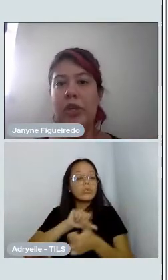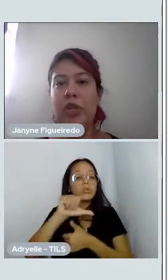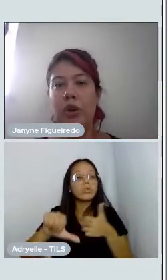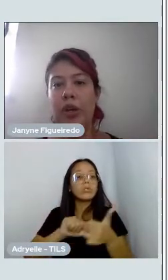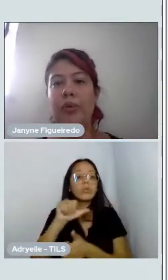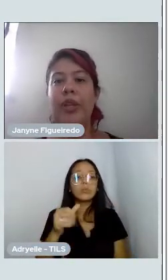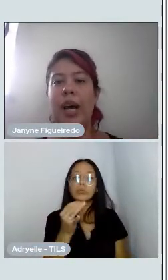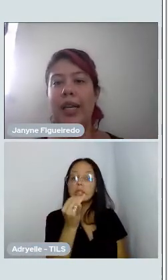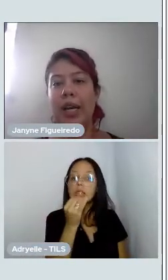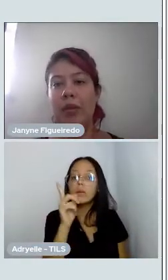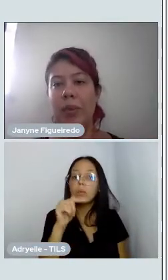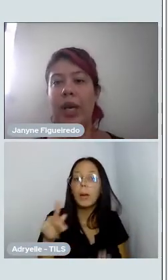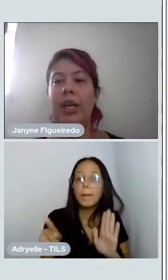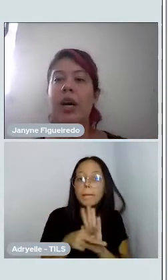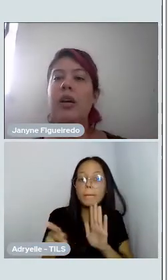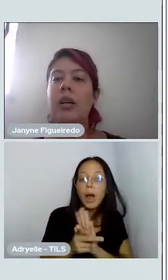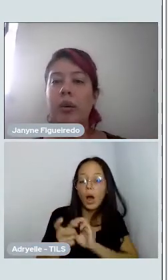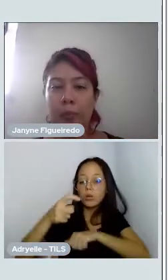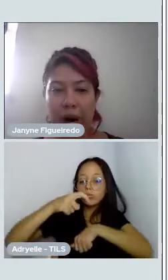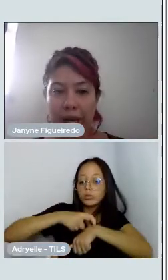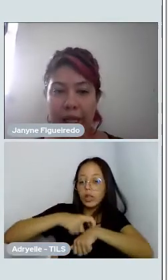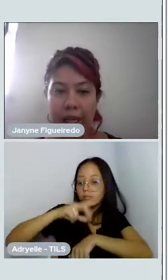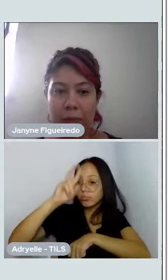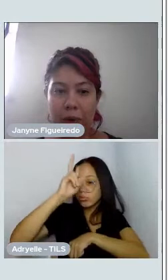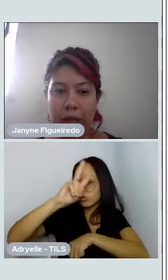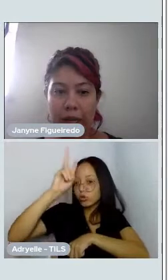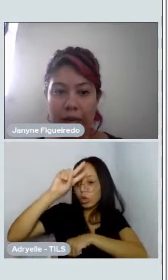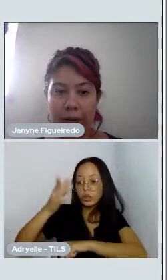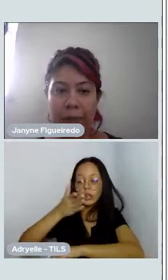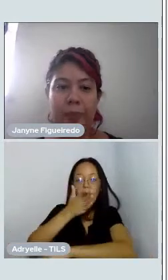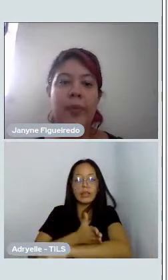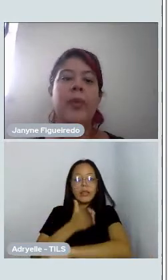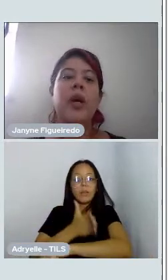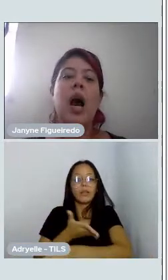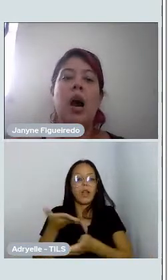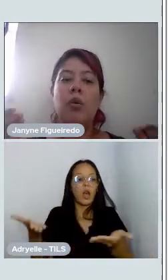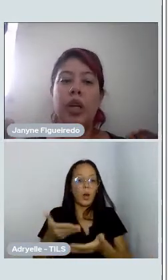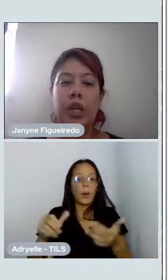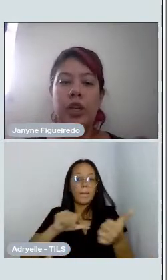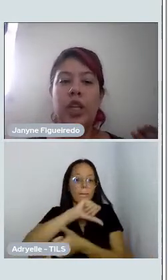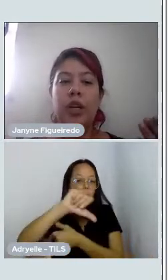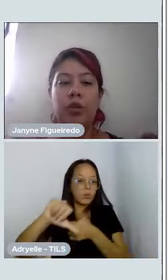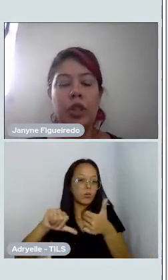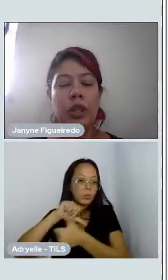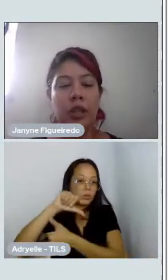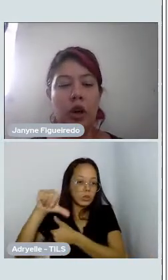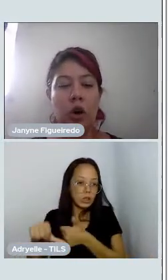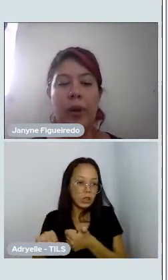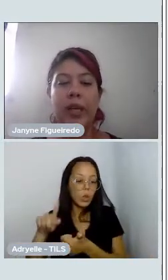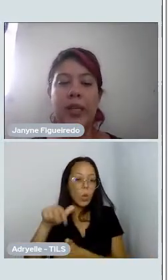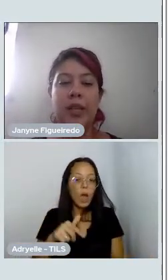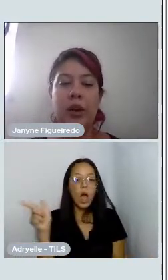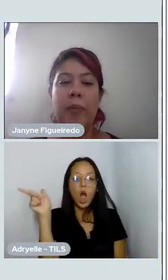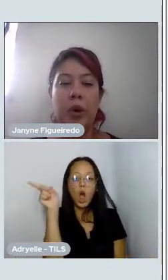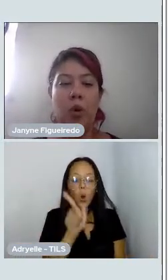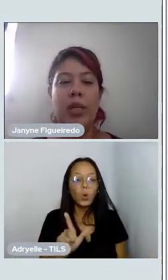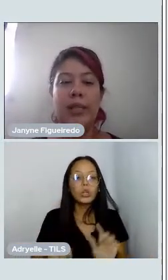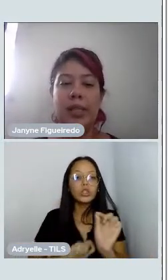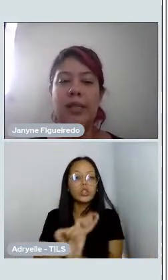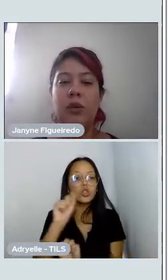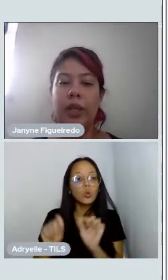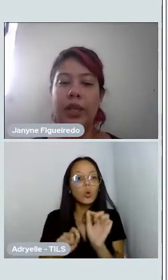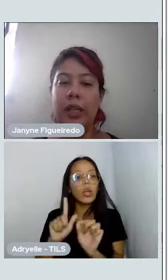estabelecido pelo tempo histórico da Idade Média para a Idade Moderna? A conquista de Constantinopla, que seria